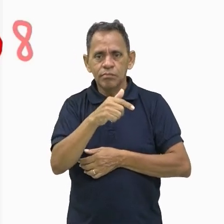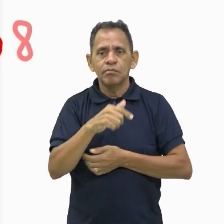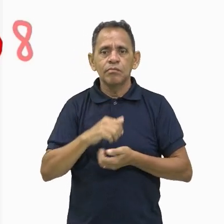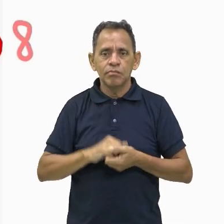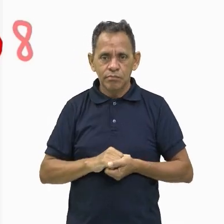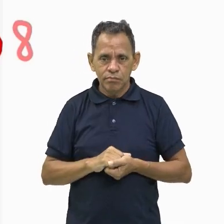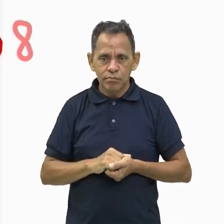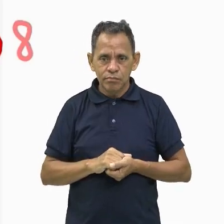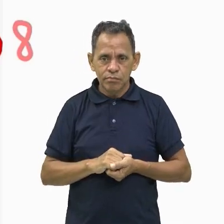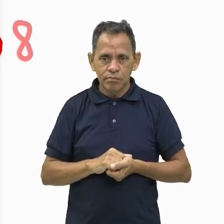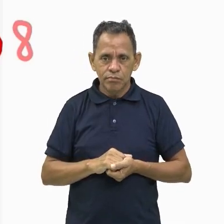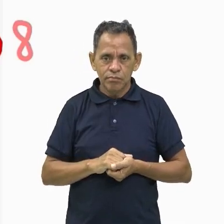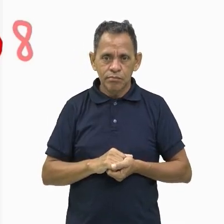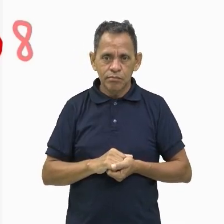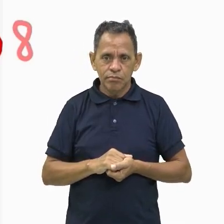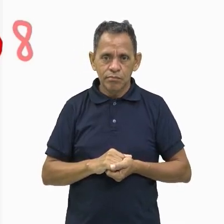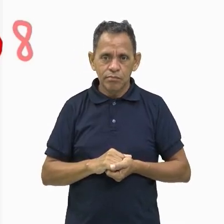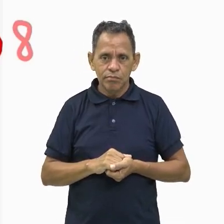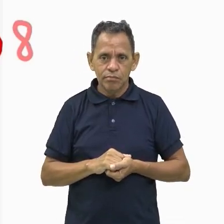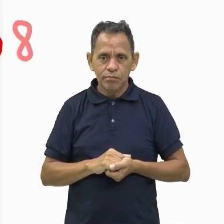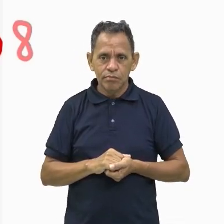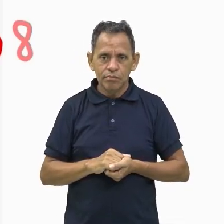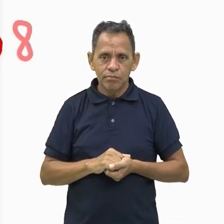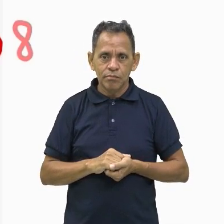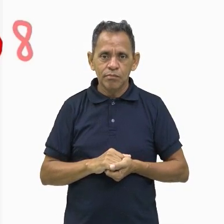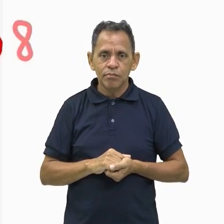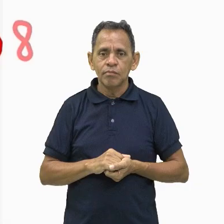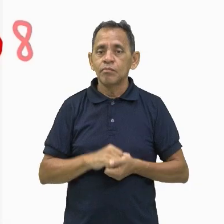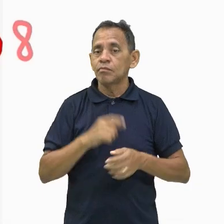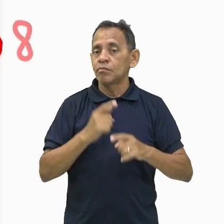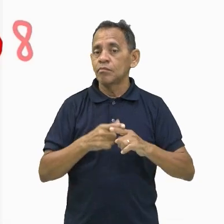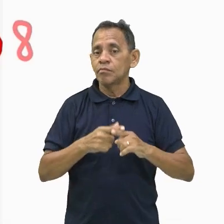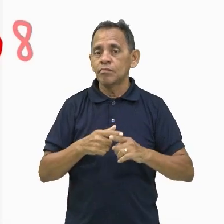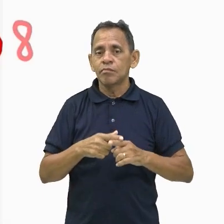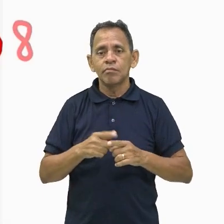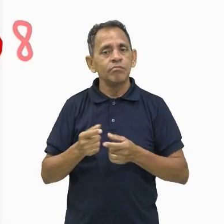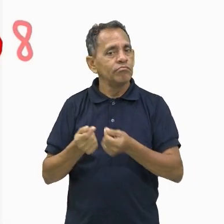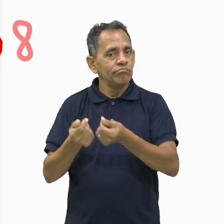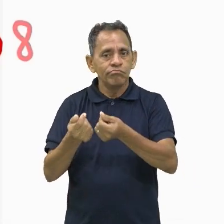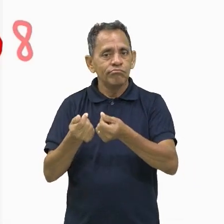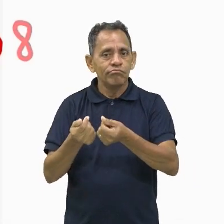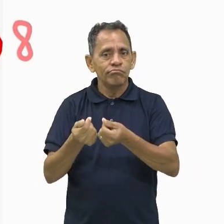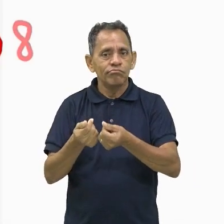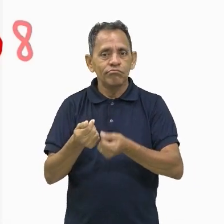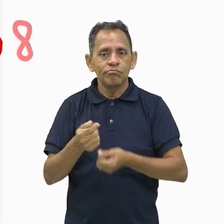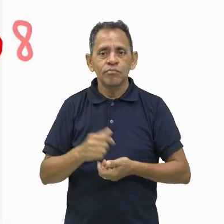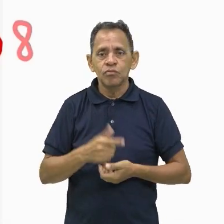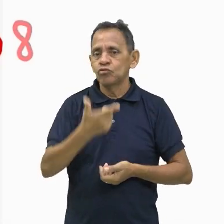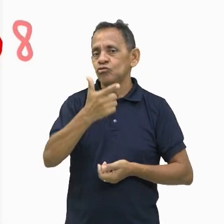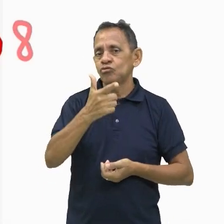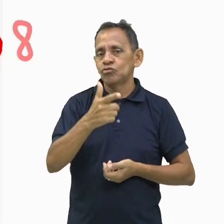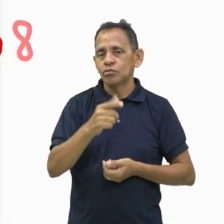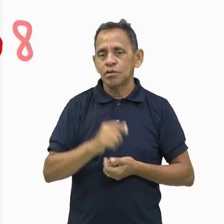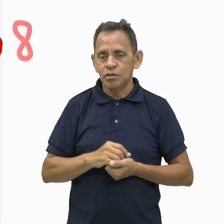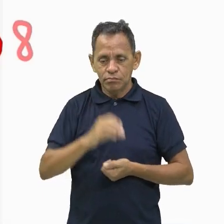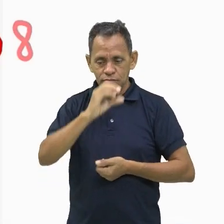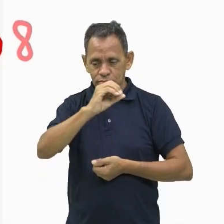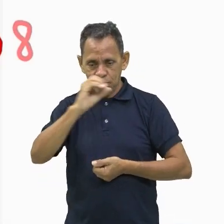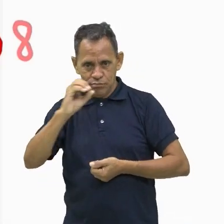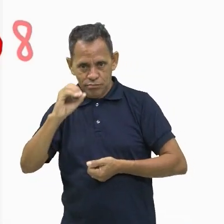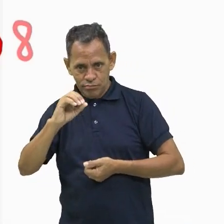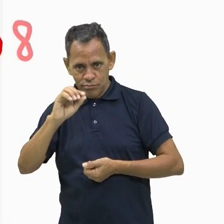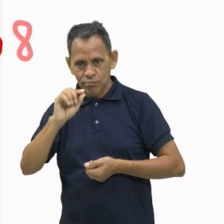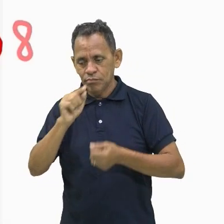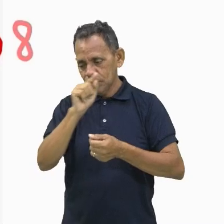R$57,408? Não, não é normal a gente escrever assim, porque quando a gente fala em dinheiro, a gente não considera 3 casas decimais. Então, como resposta